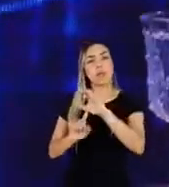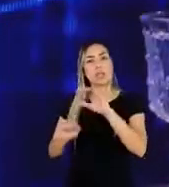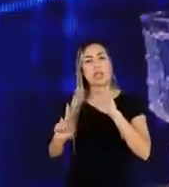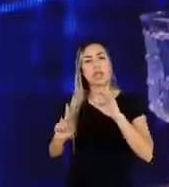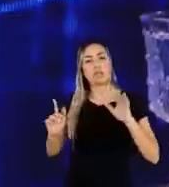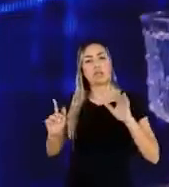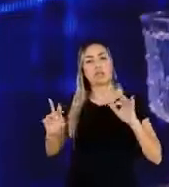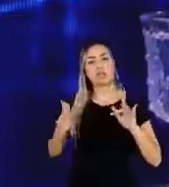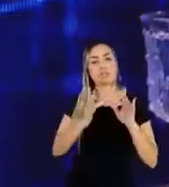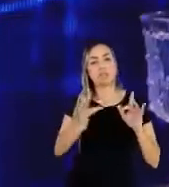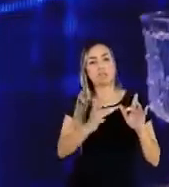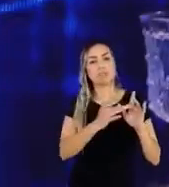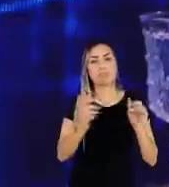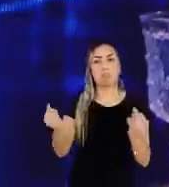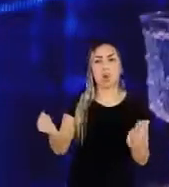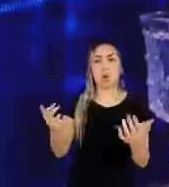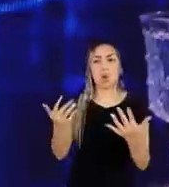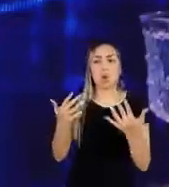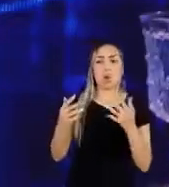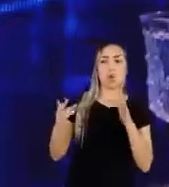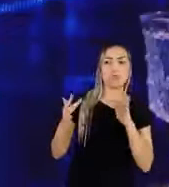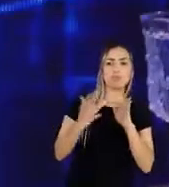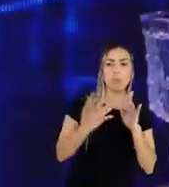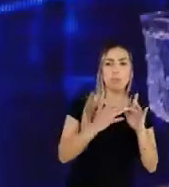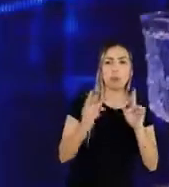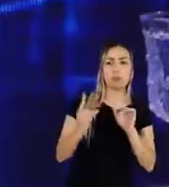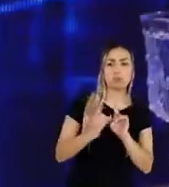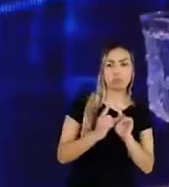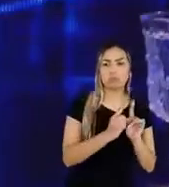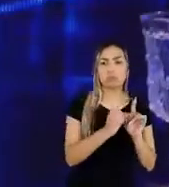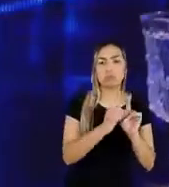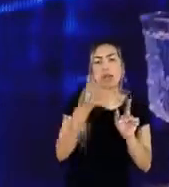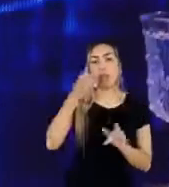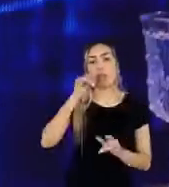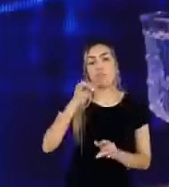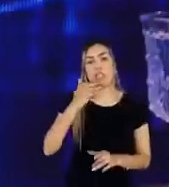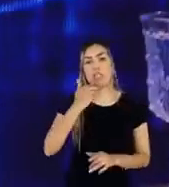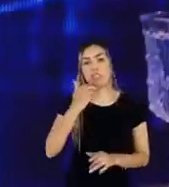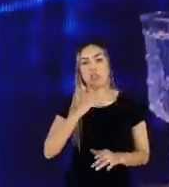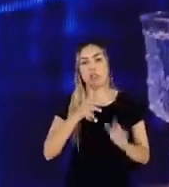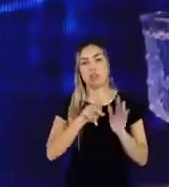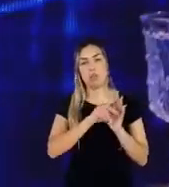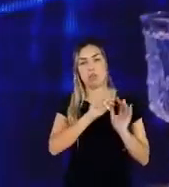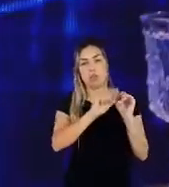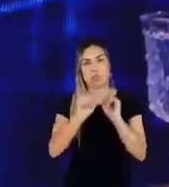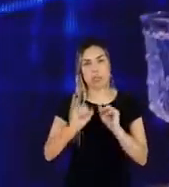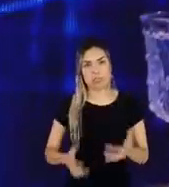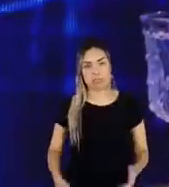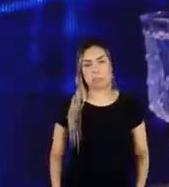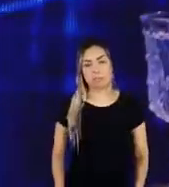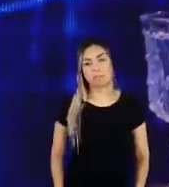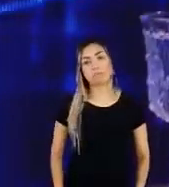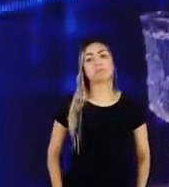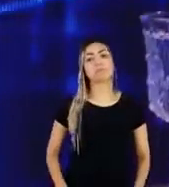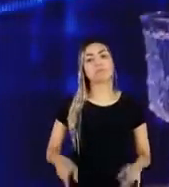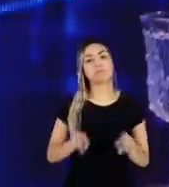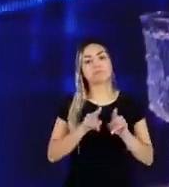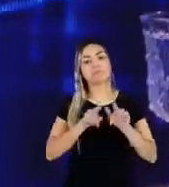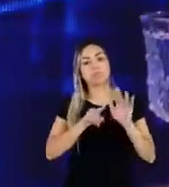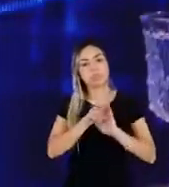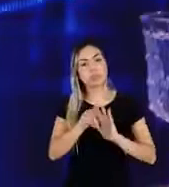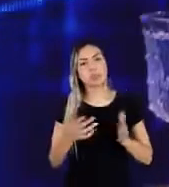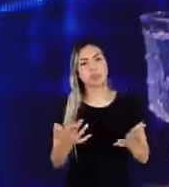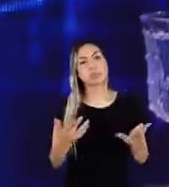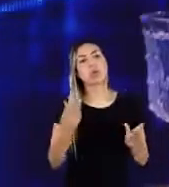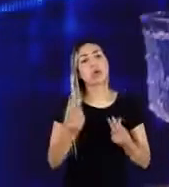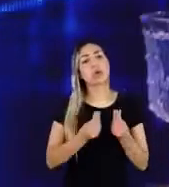esse volume de clientes sem trazer nenhum risco sistêmico para o mercado? E, André, na mesma pergunta aqui, falando da comercializadora, como é que nessa abertura